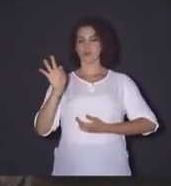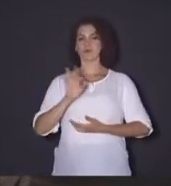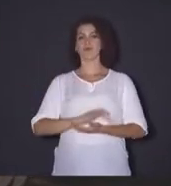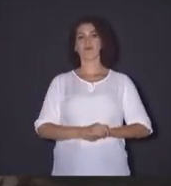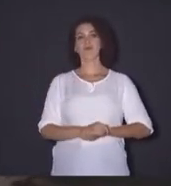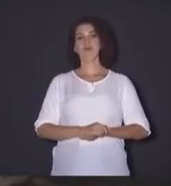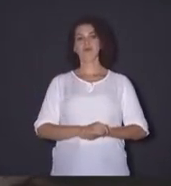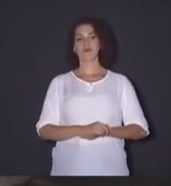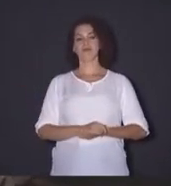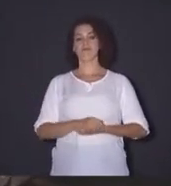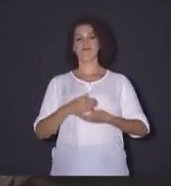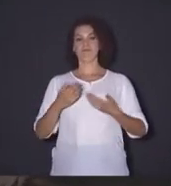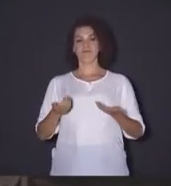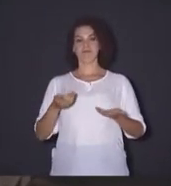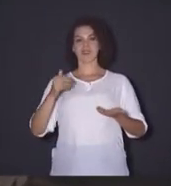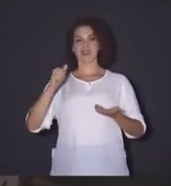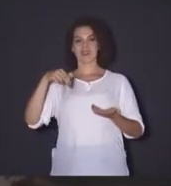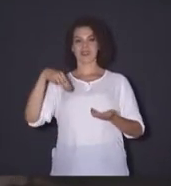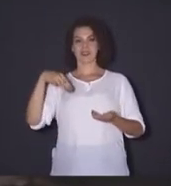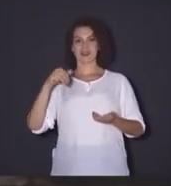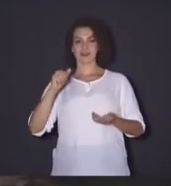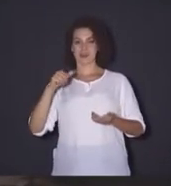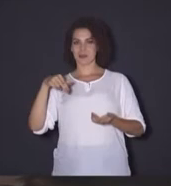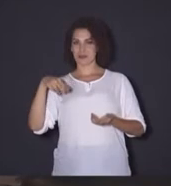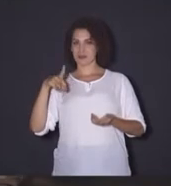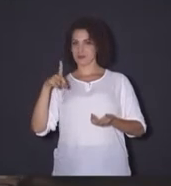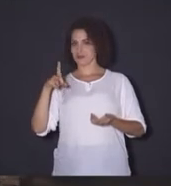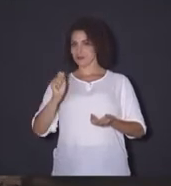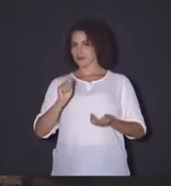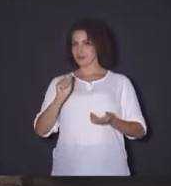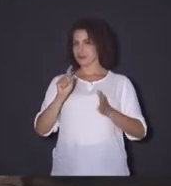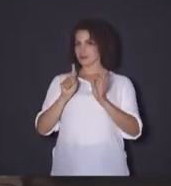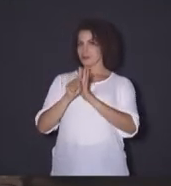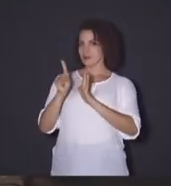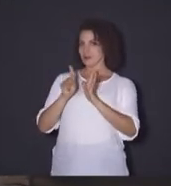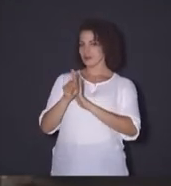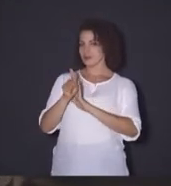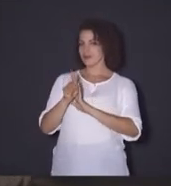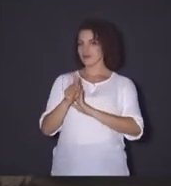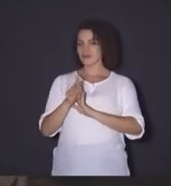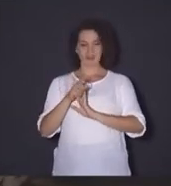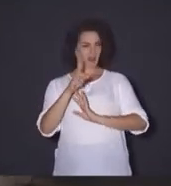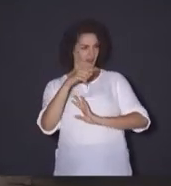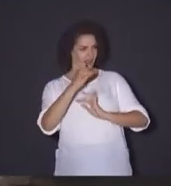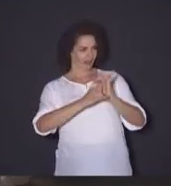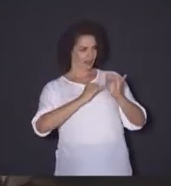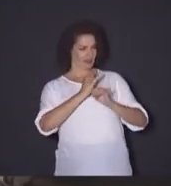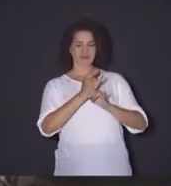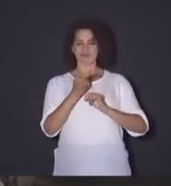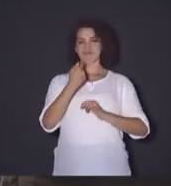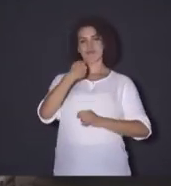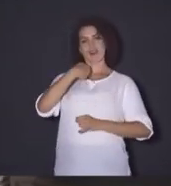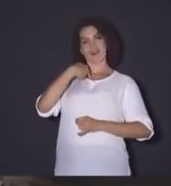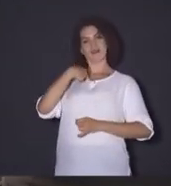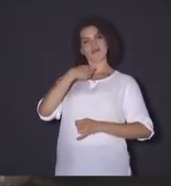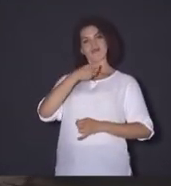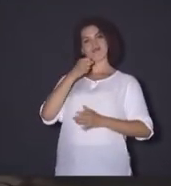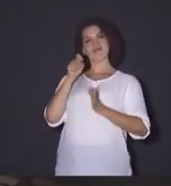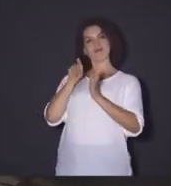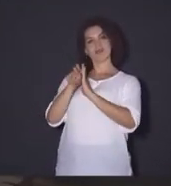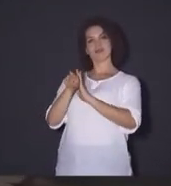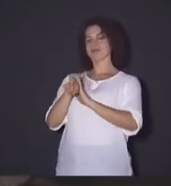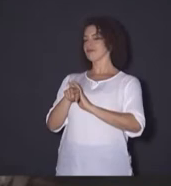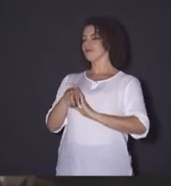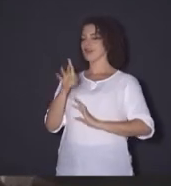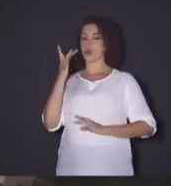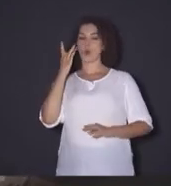amanda paiva venha cá internet é você mesmo eu acho que ela vai querer que você passa algum remédio